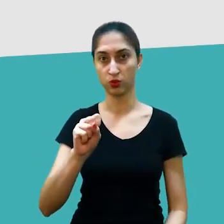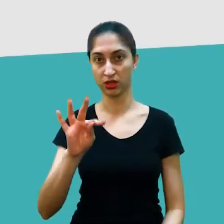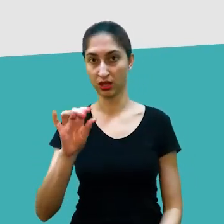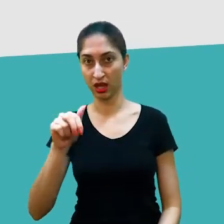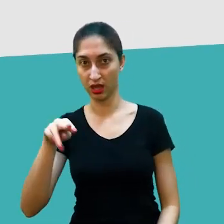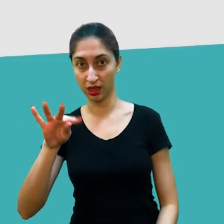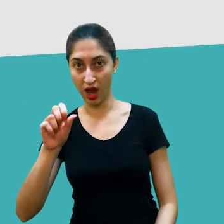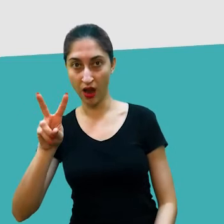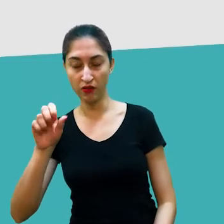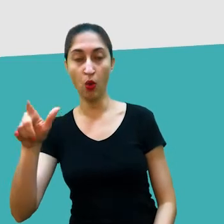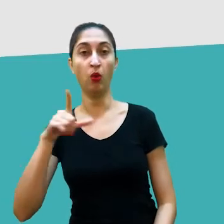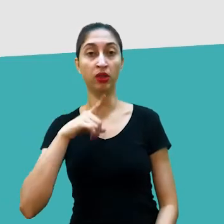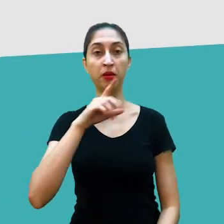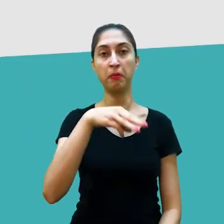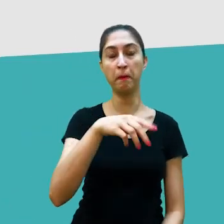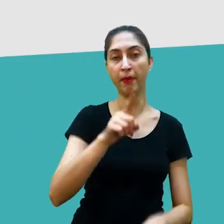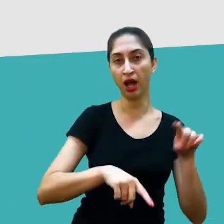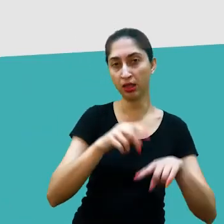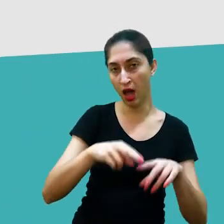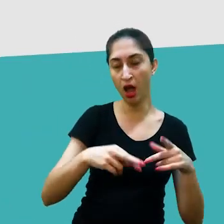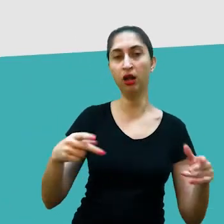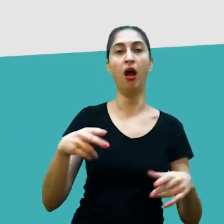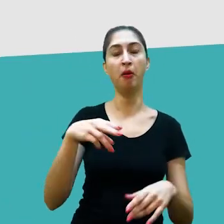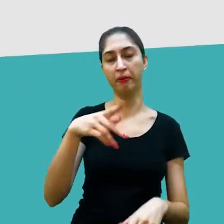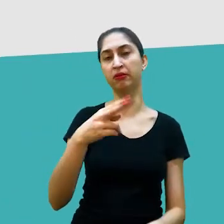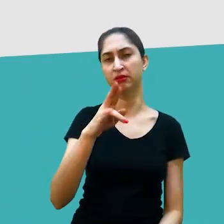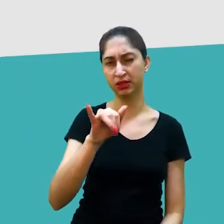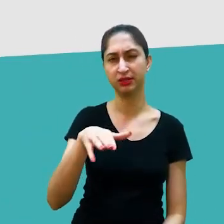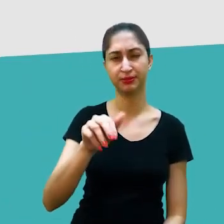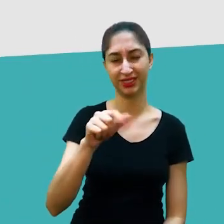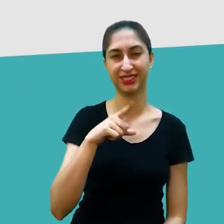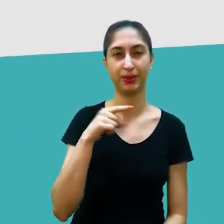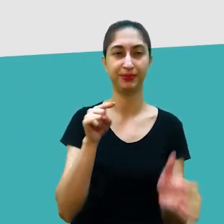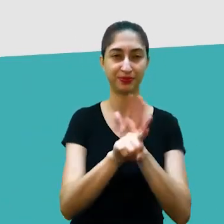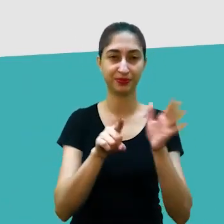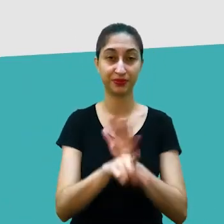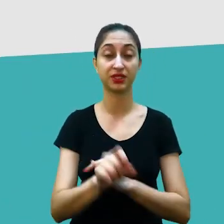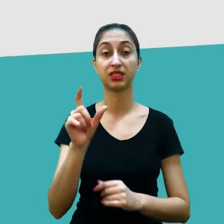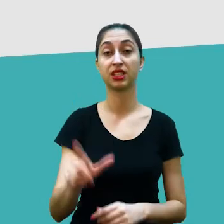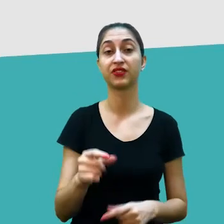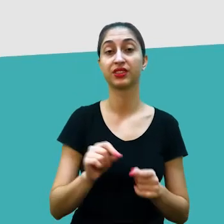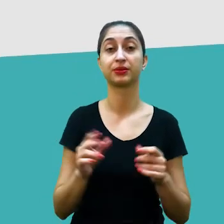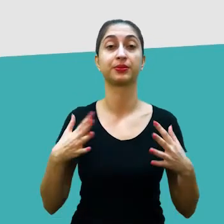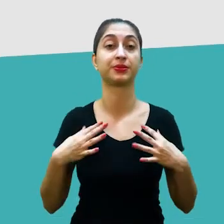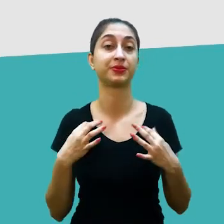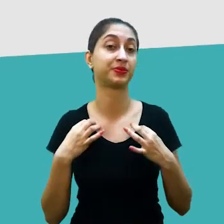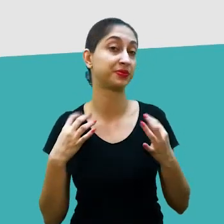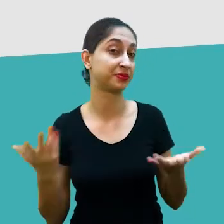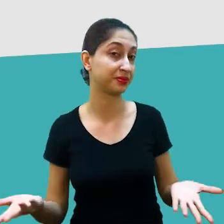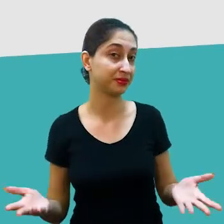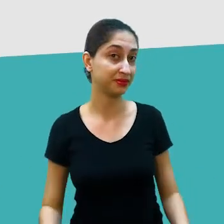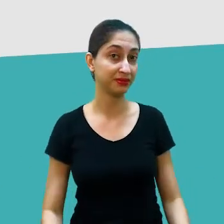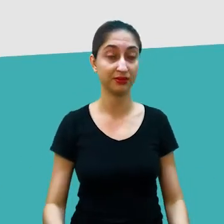passa pela matéria-prima, pela forma que ela foi feita, né, que é aquelas perguntas do Fashion Revolution, né, quem fez as minhas roupas, do que